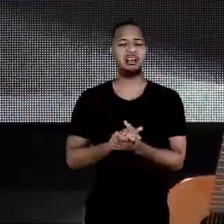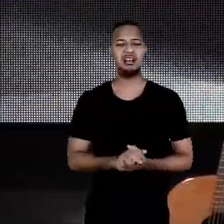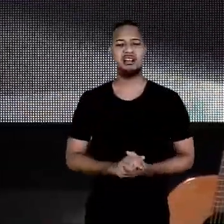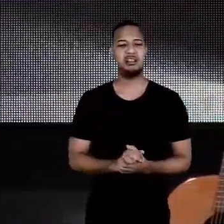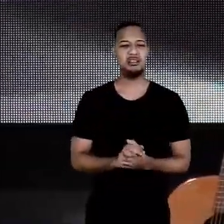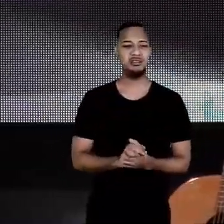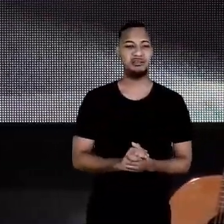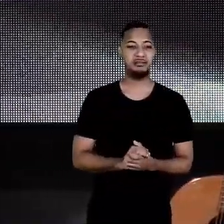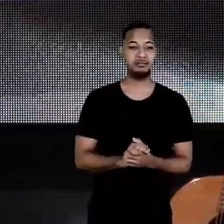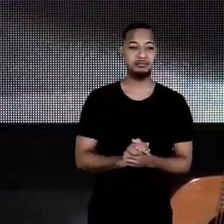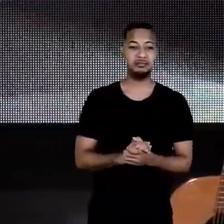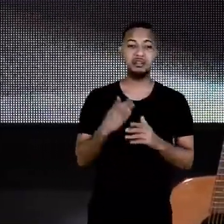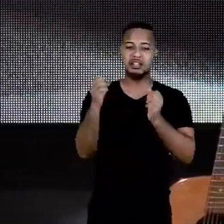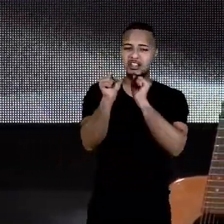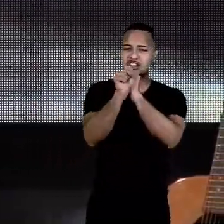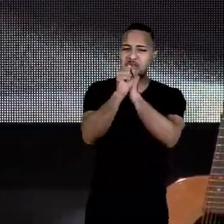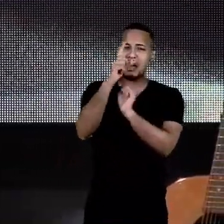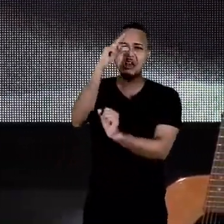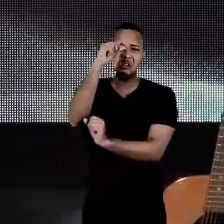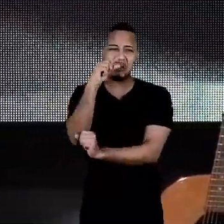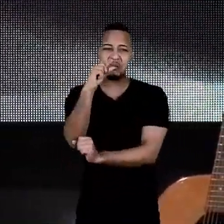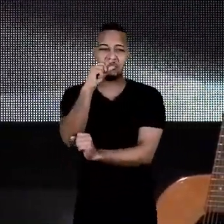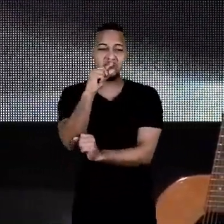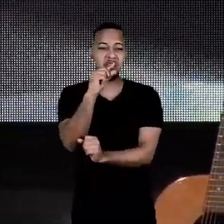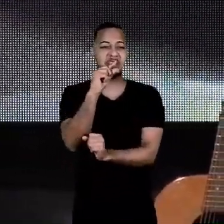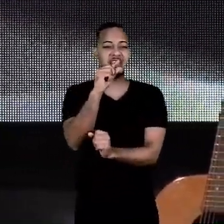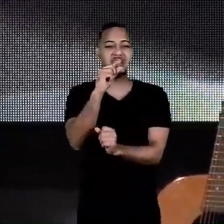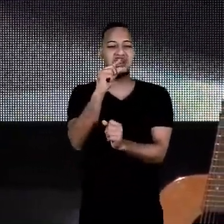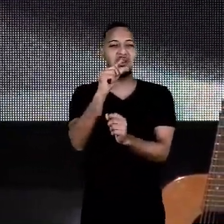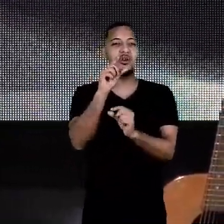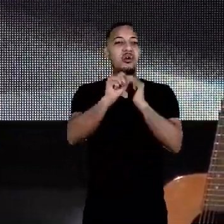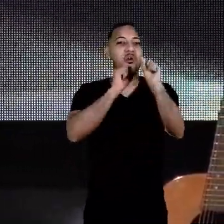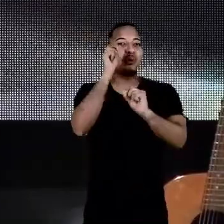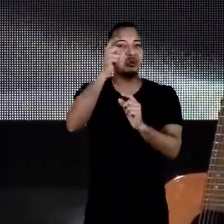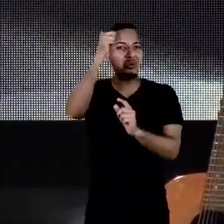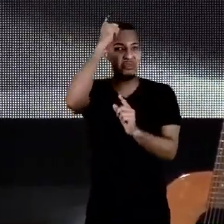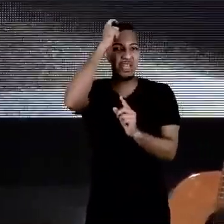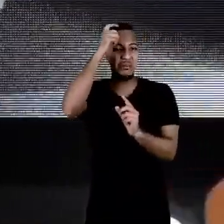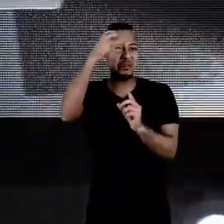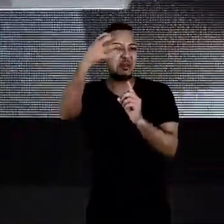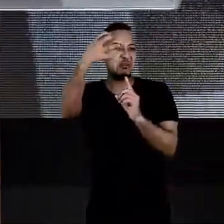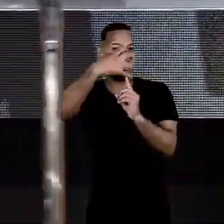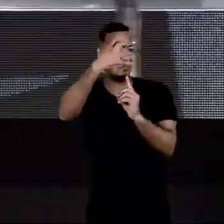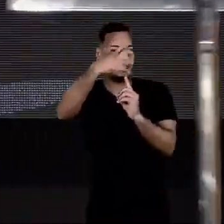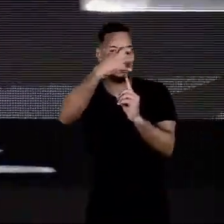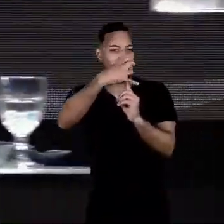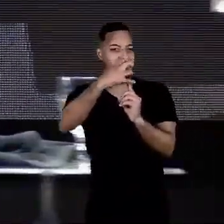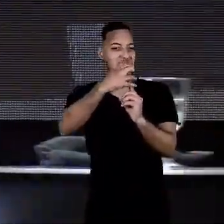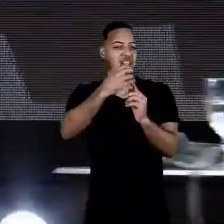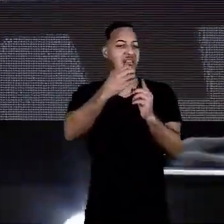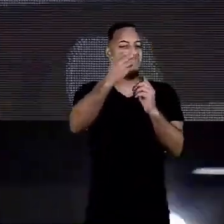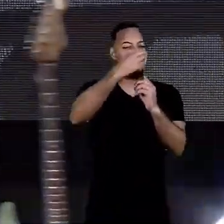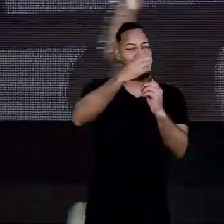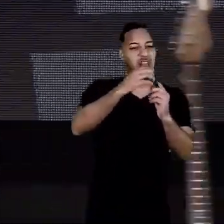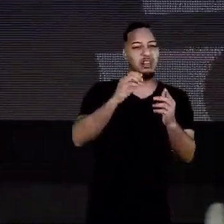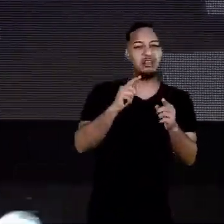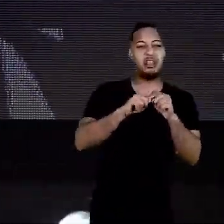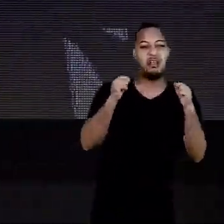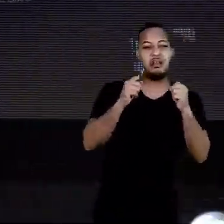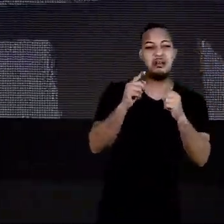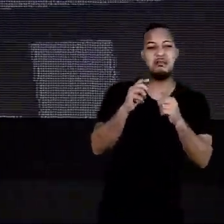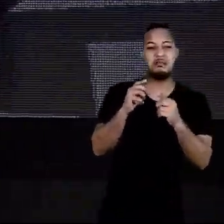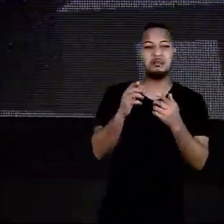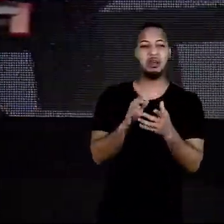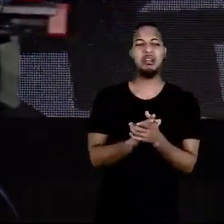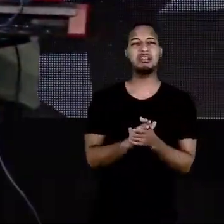Espera só um pouquinho para você ver onde o diabo vai querer te prender, no vício do alcoolismo. Ah, pastor, mas a Bíblia diz que pode, Senhor, que a gente